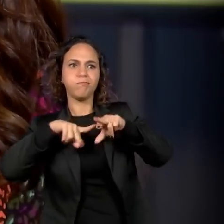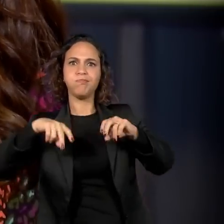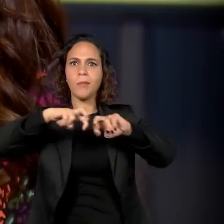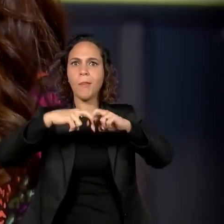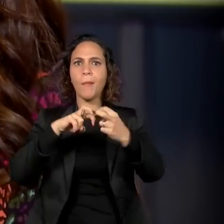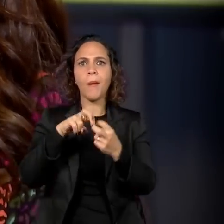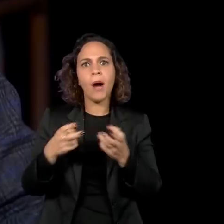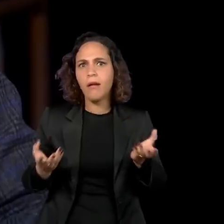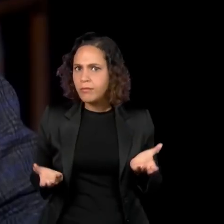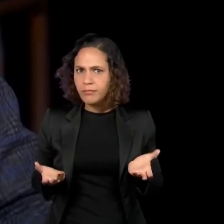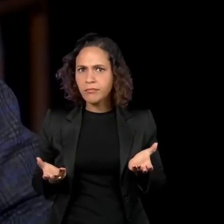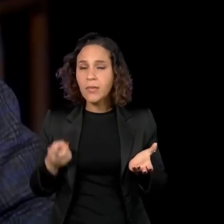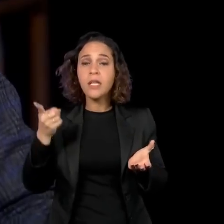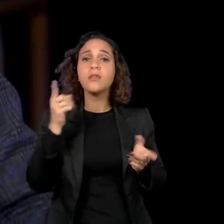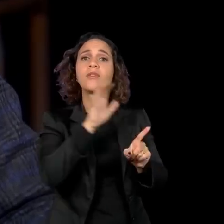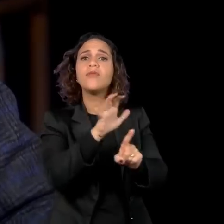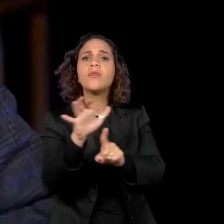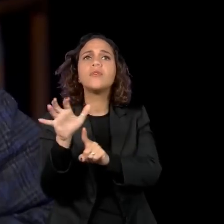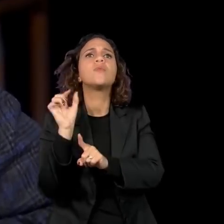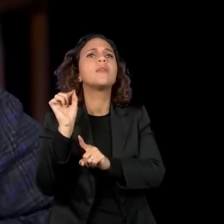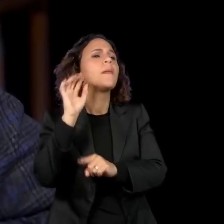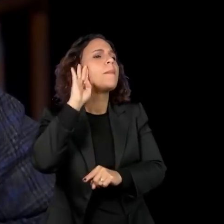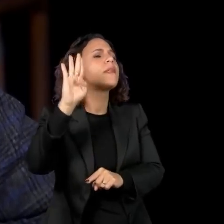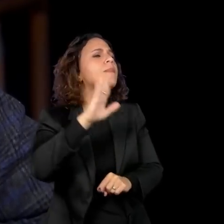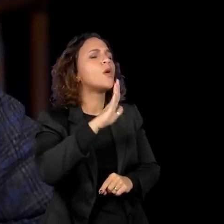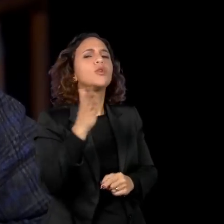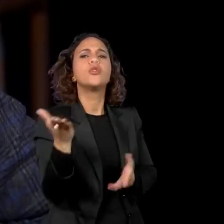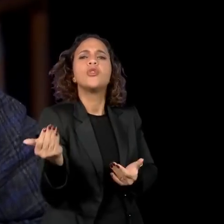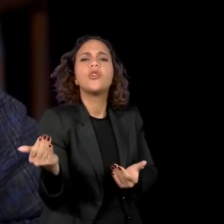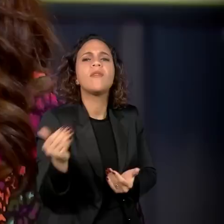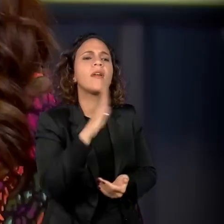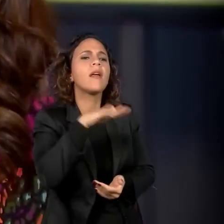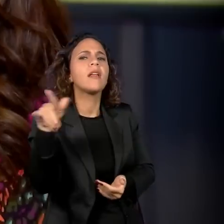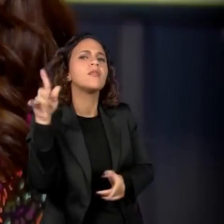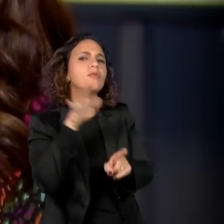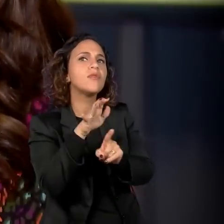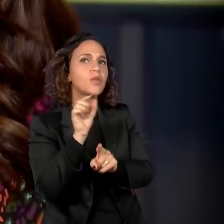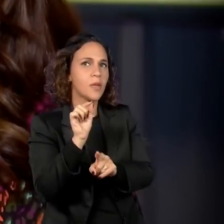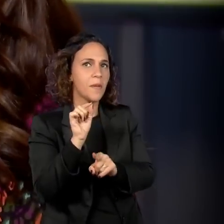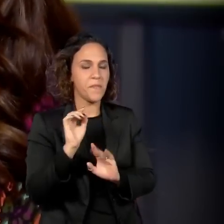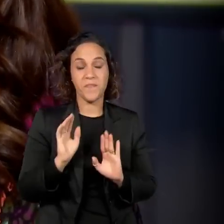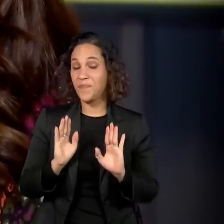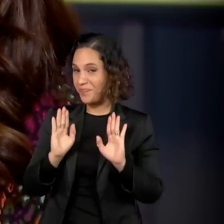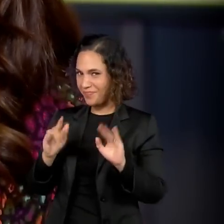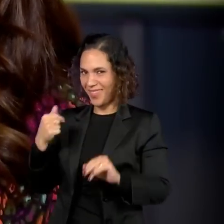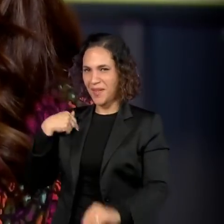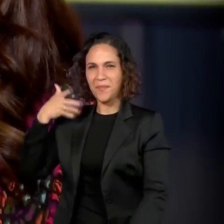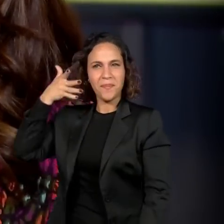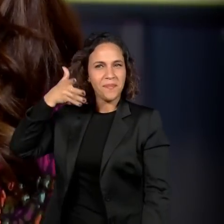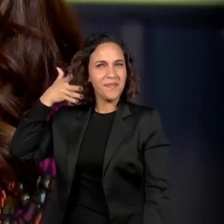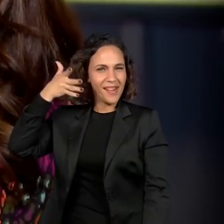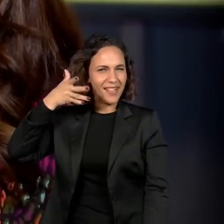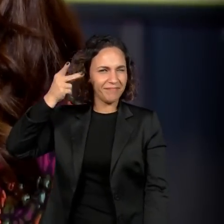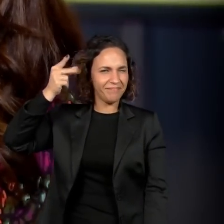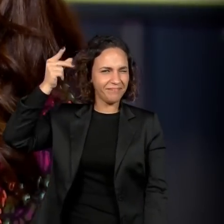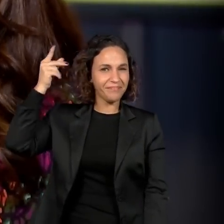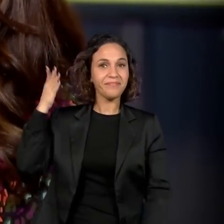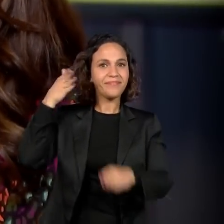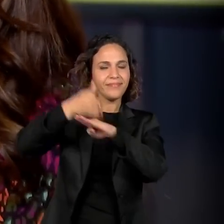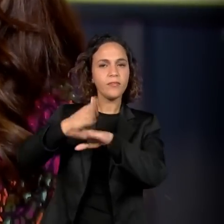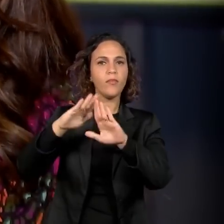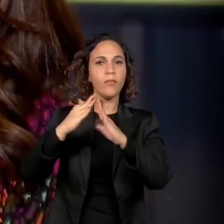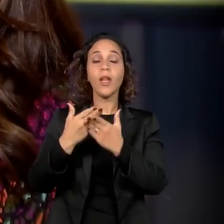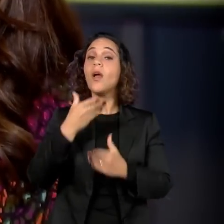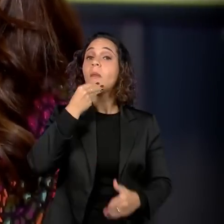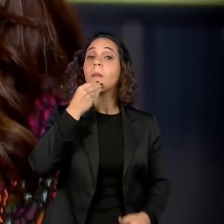E o que isso está causando, né? Principalmente em jovens e crianças? Eu fui fazer uma palestra um tempo atrás em uma escola e um menino